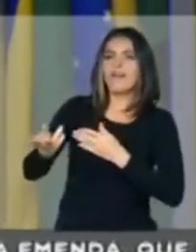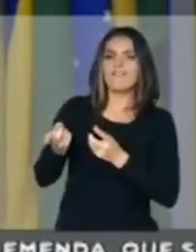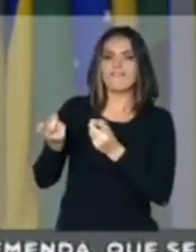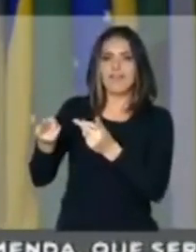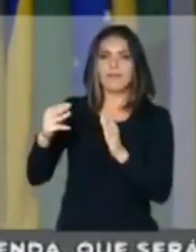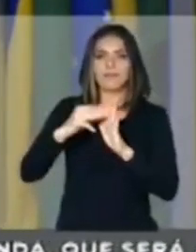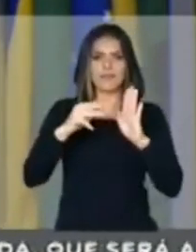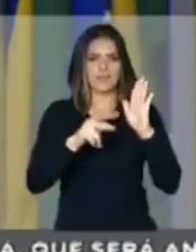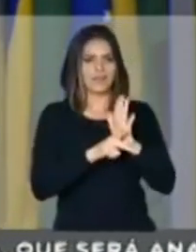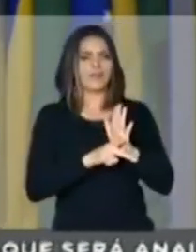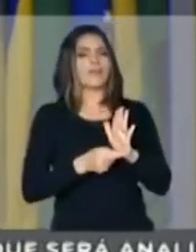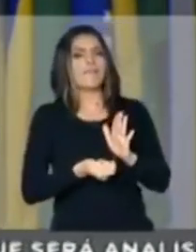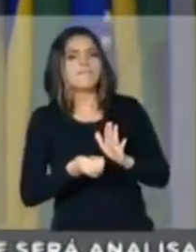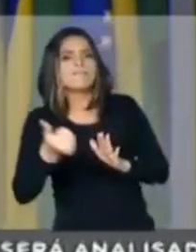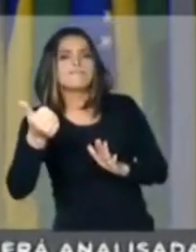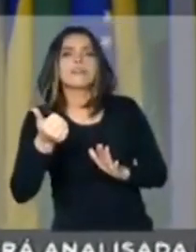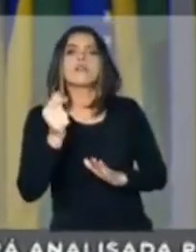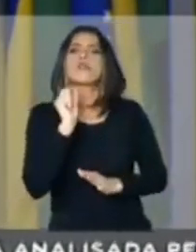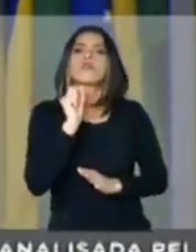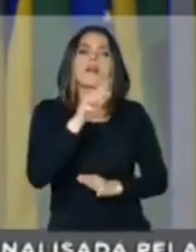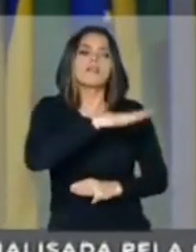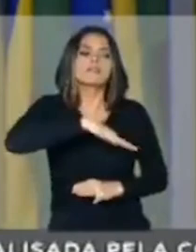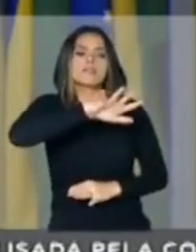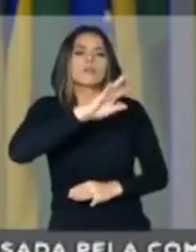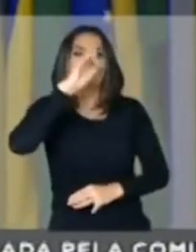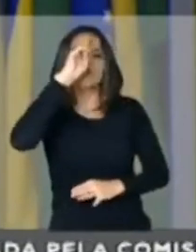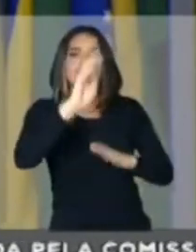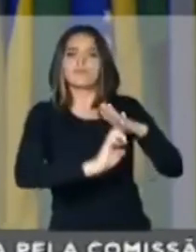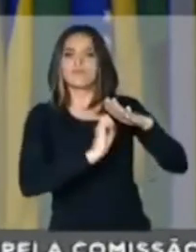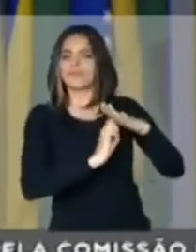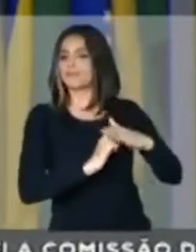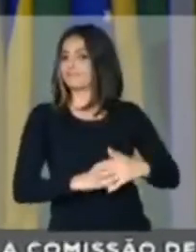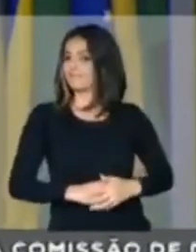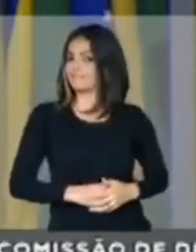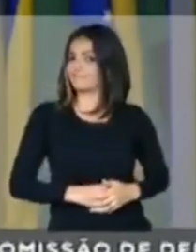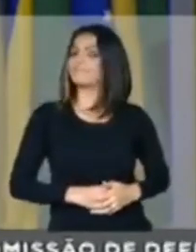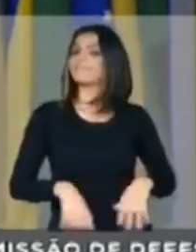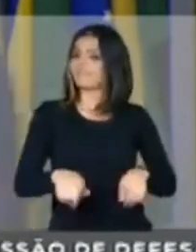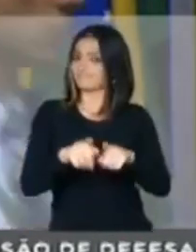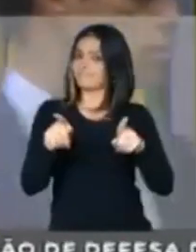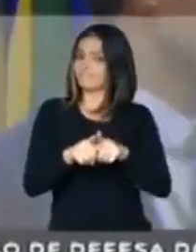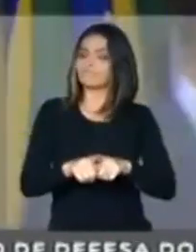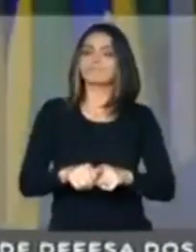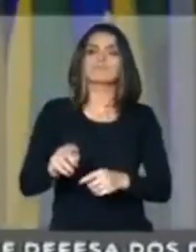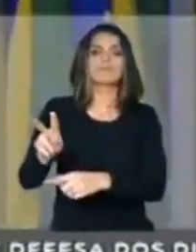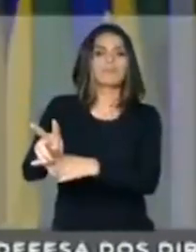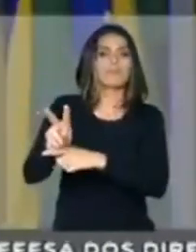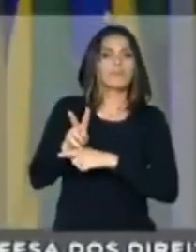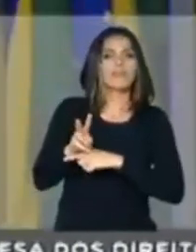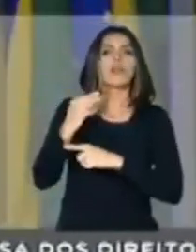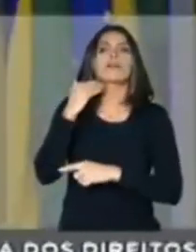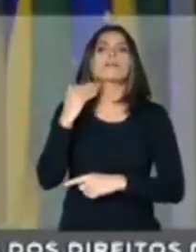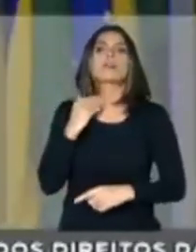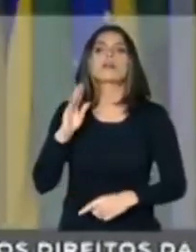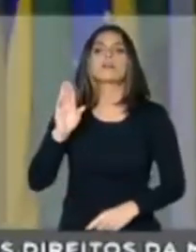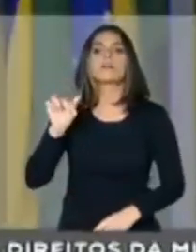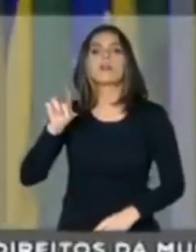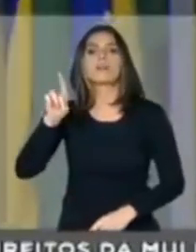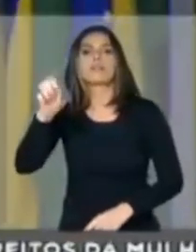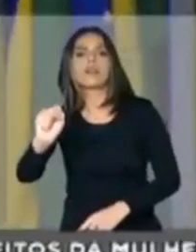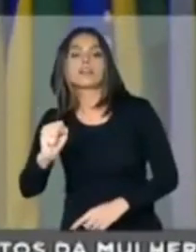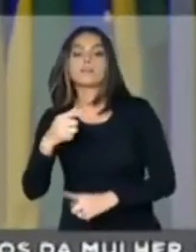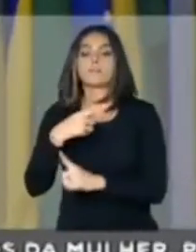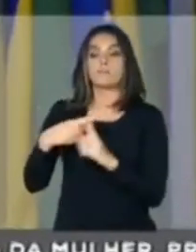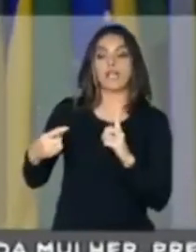provisória para beneficiar determinados setores do empresariado brasileiro. E mais, empréstimos do BNDES, que em parte